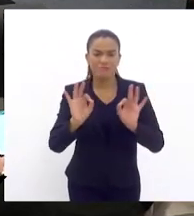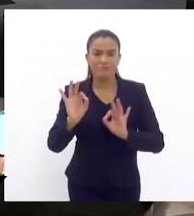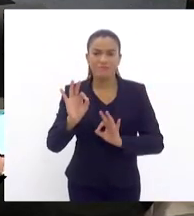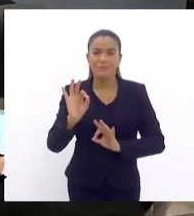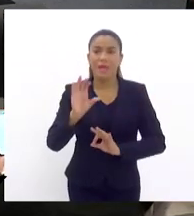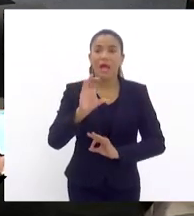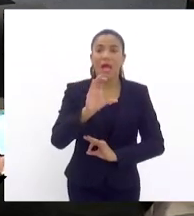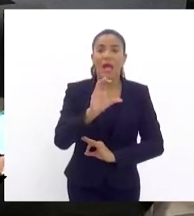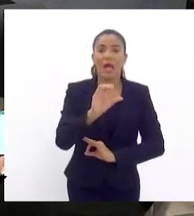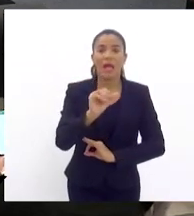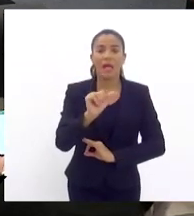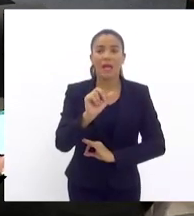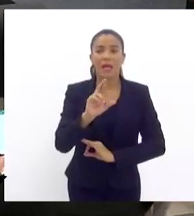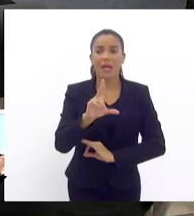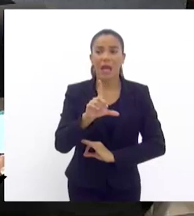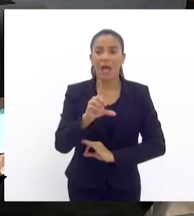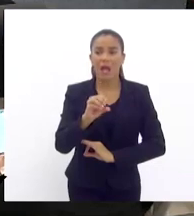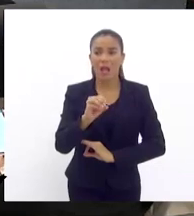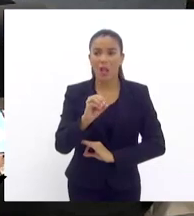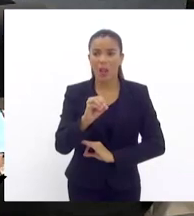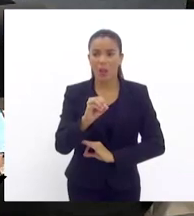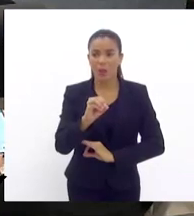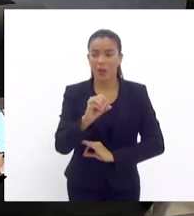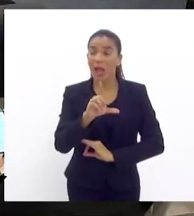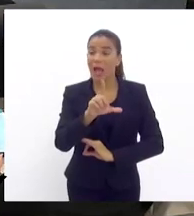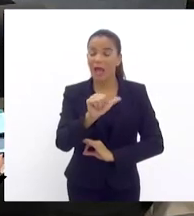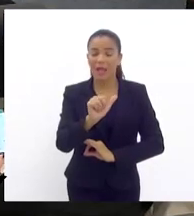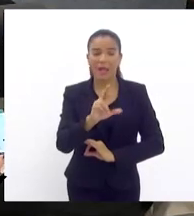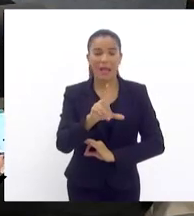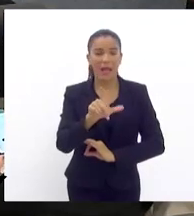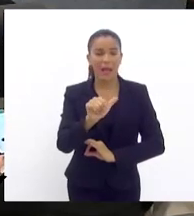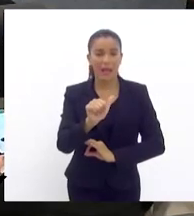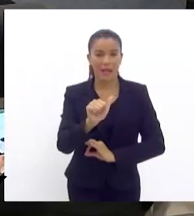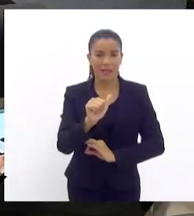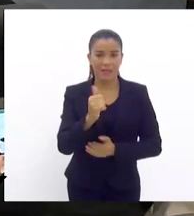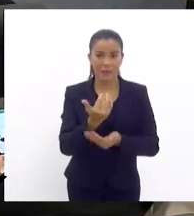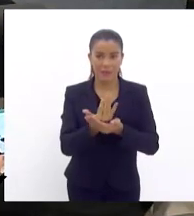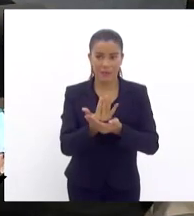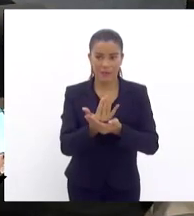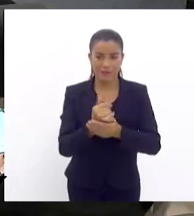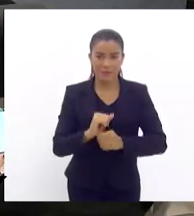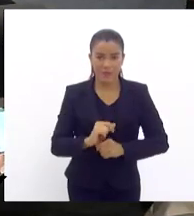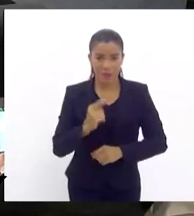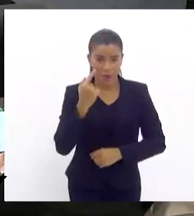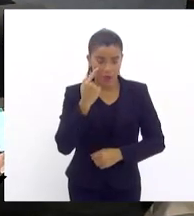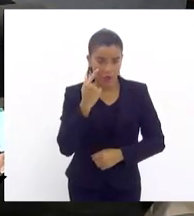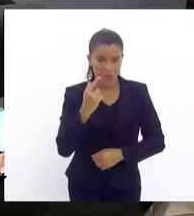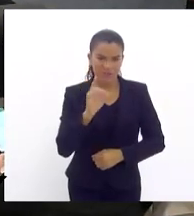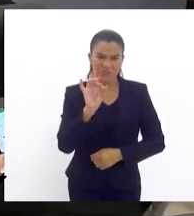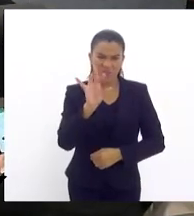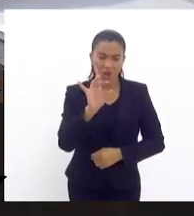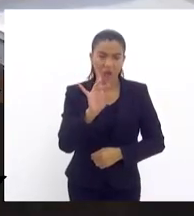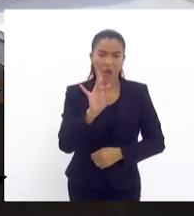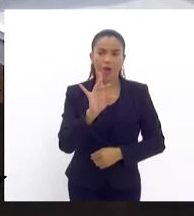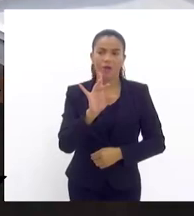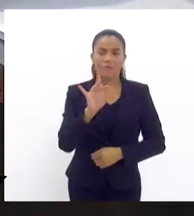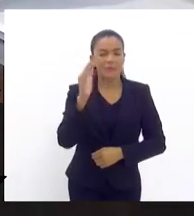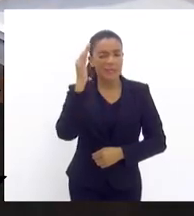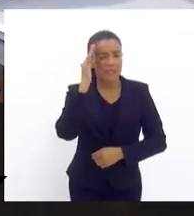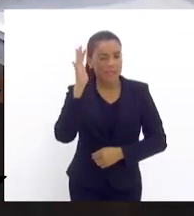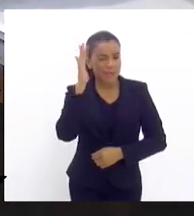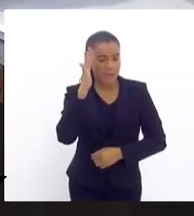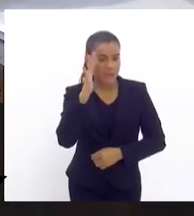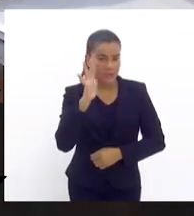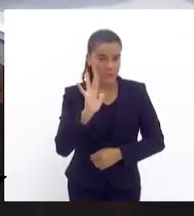Carla, da UERJ. Carla, por gentileza, sou eu aqui. Olha só, Carla, só para poder você ter uma noção